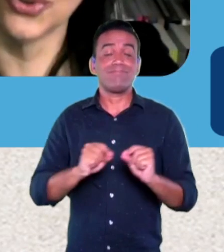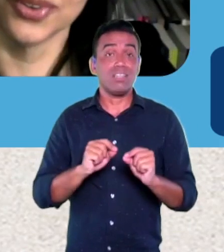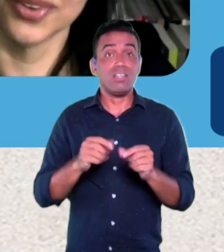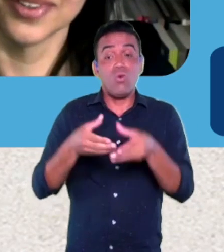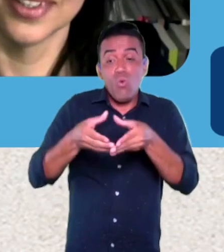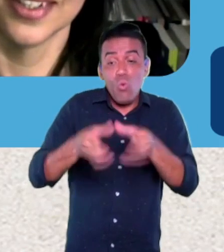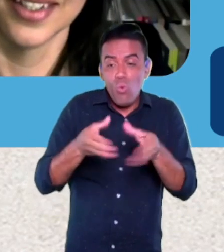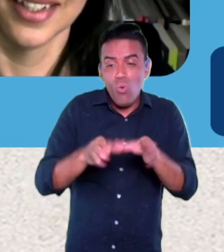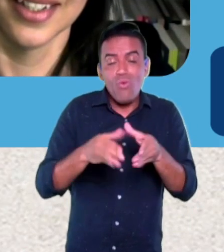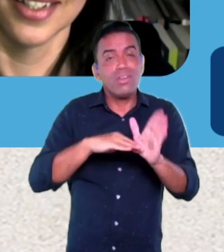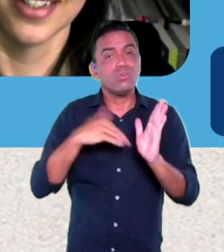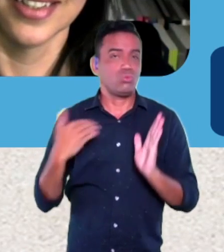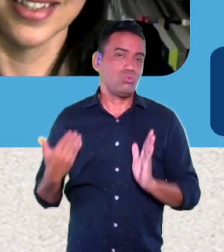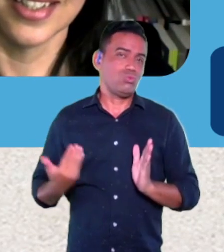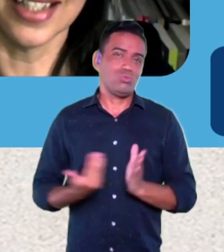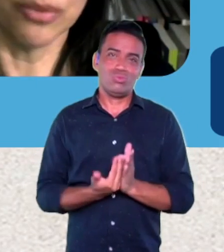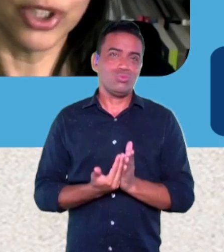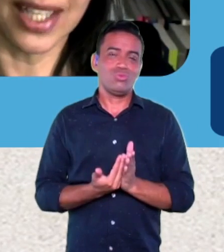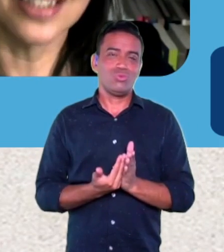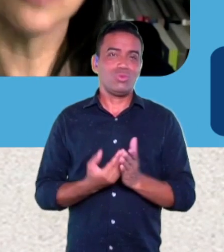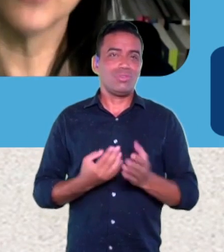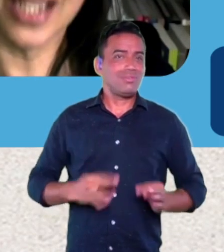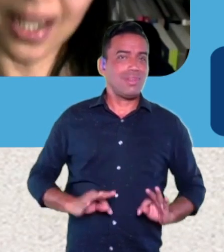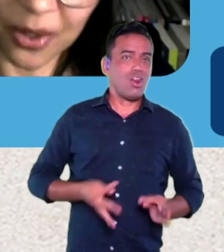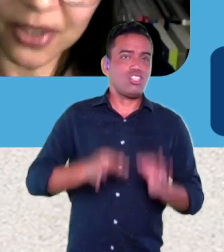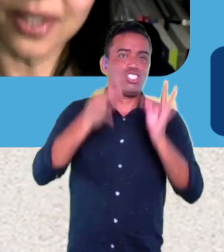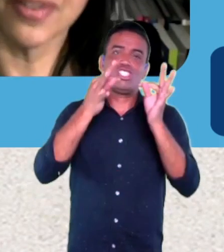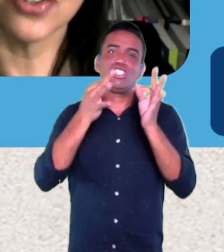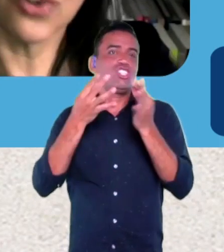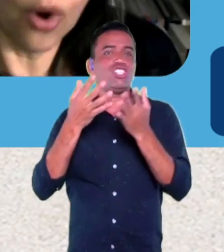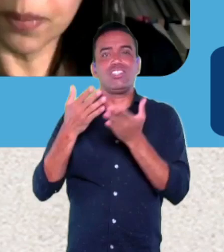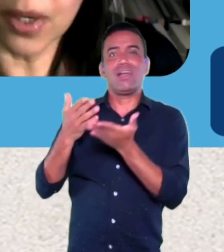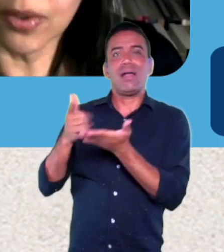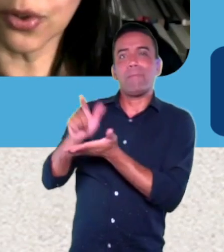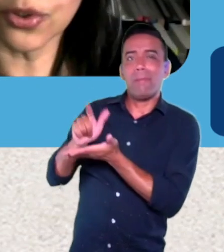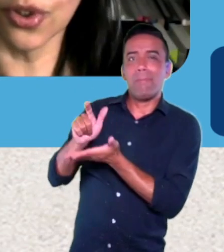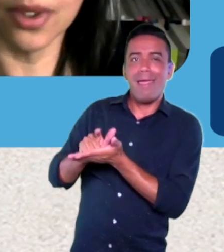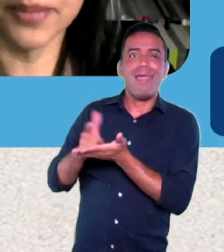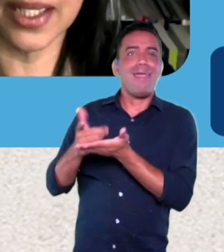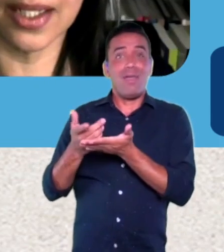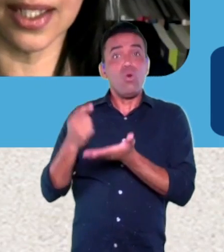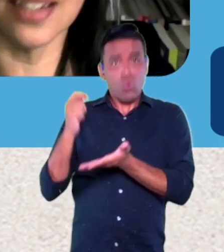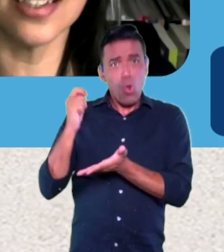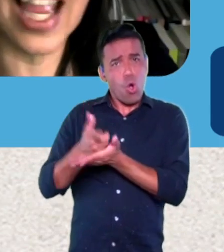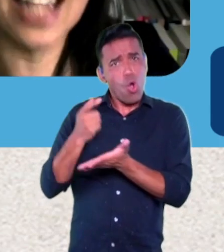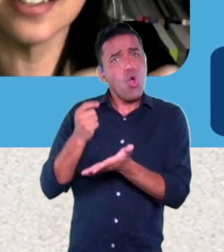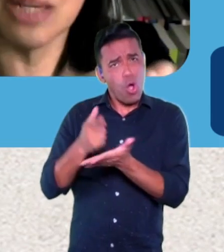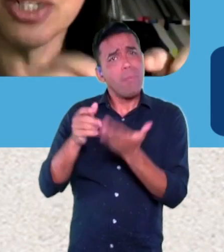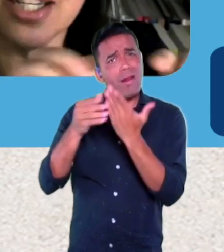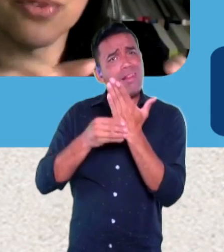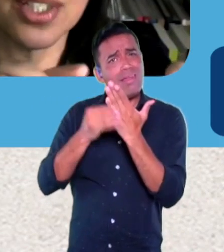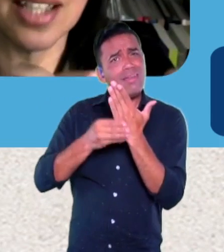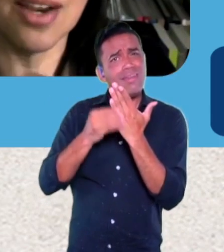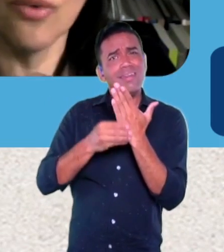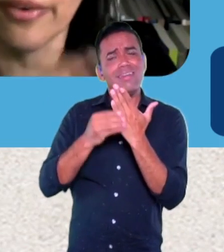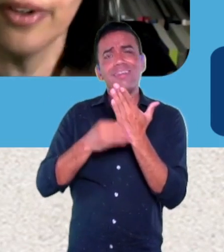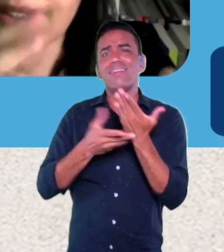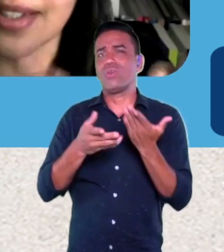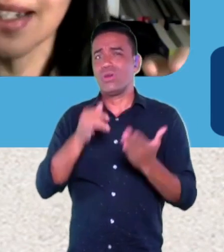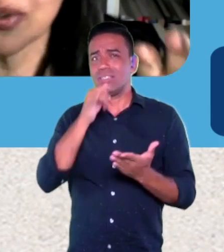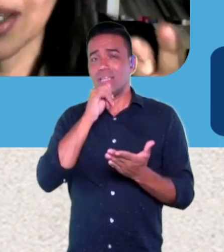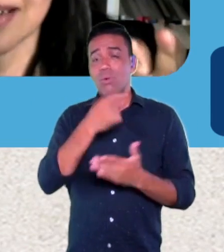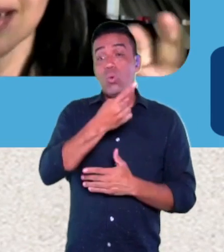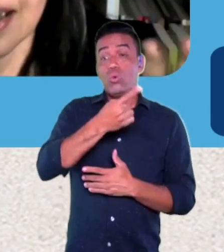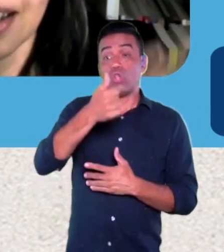com tudo. E que essa moçada também gosta de livro. Eles compram, eles consomem aquela série, sabe, livro que tem um,